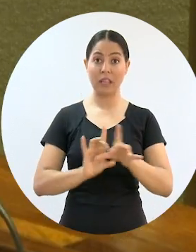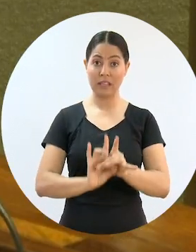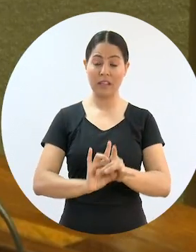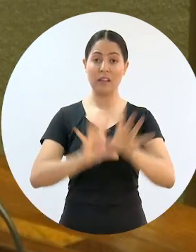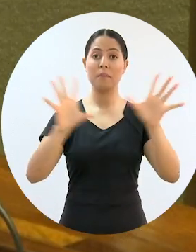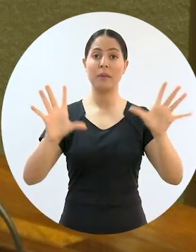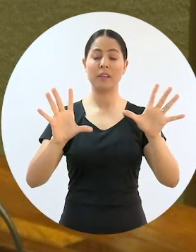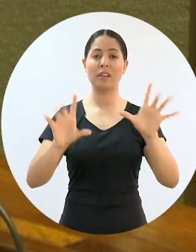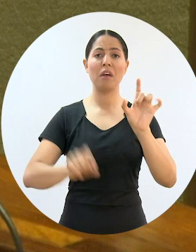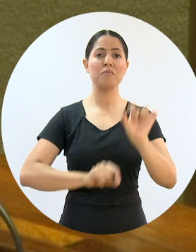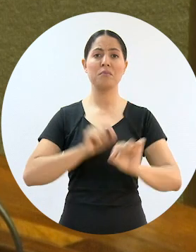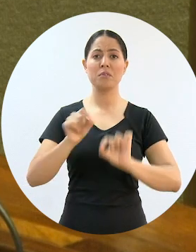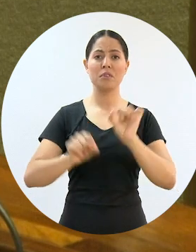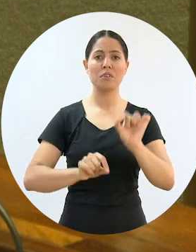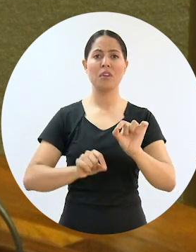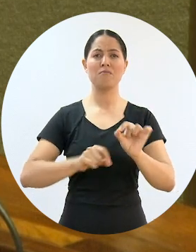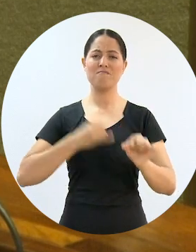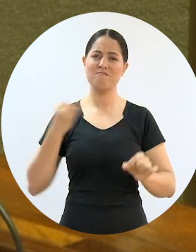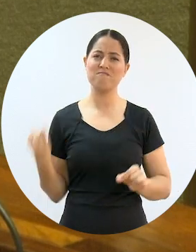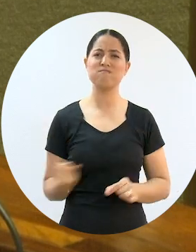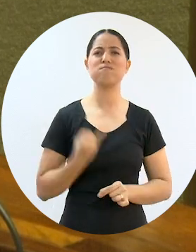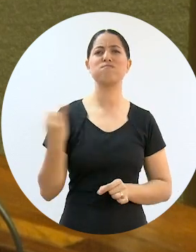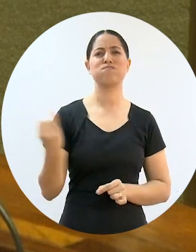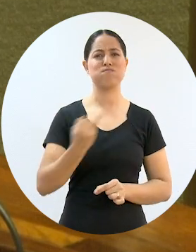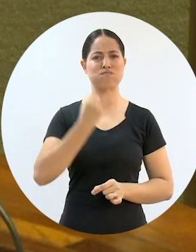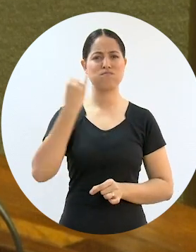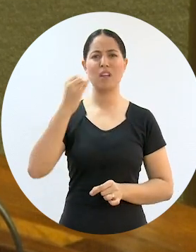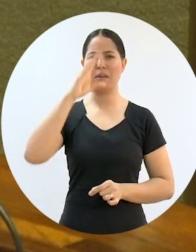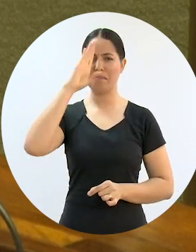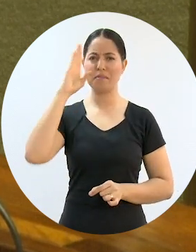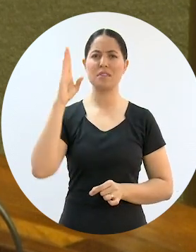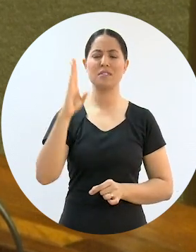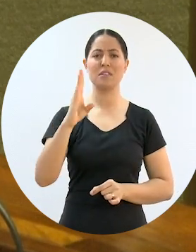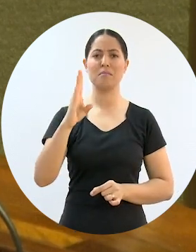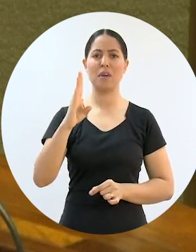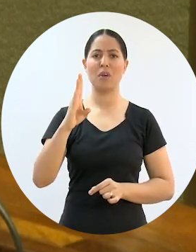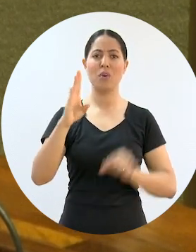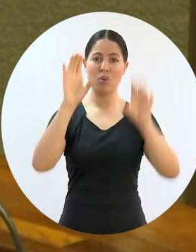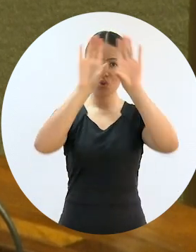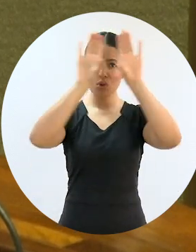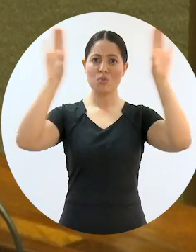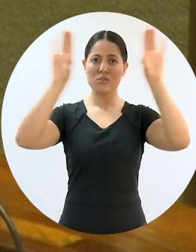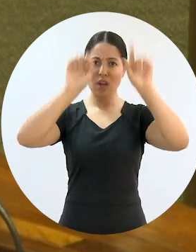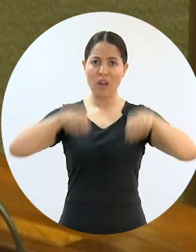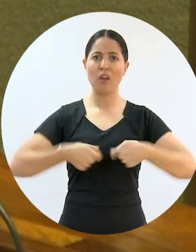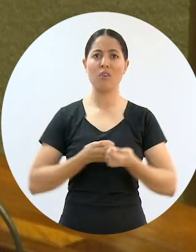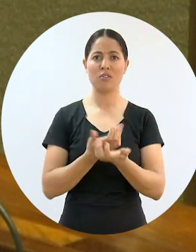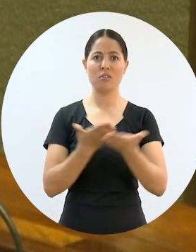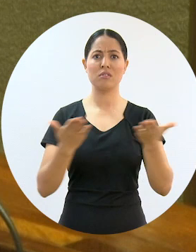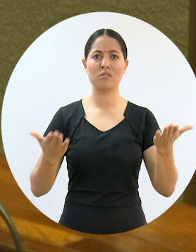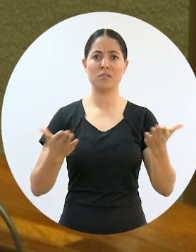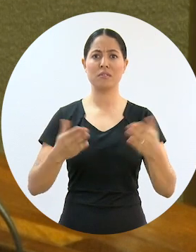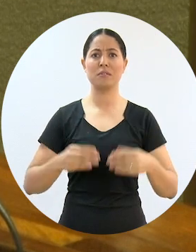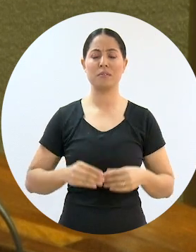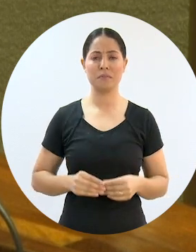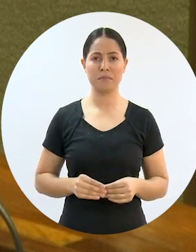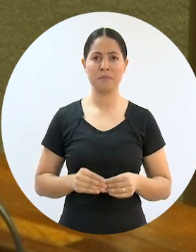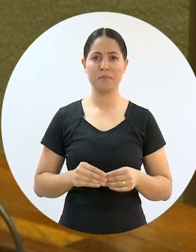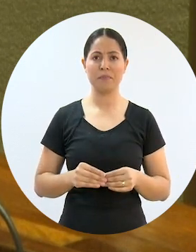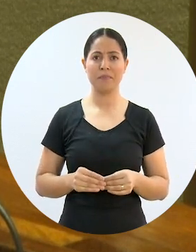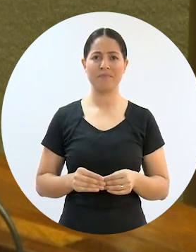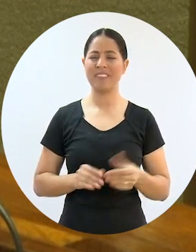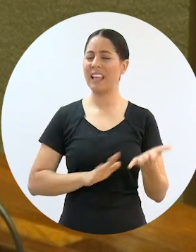liberdade é dos bens mais preciosos que o céu deu aos